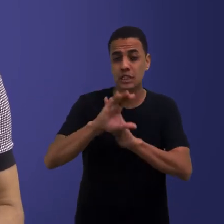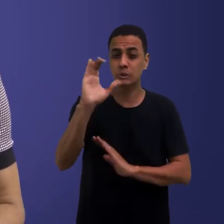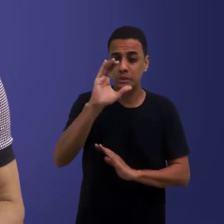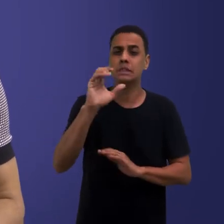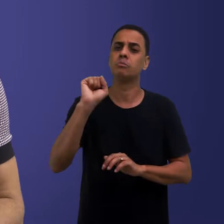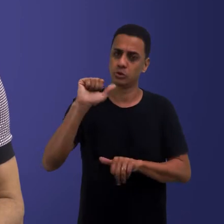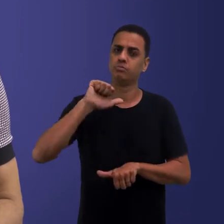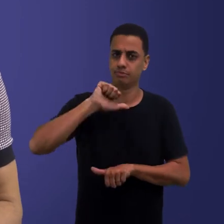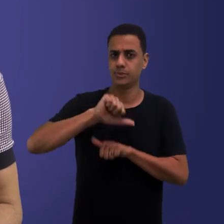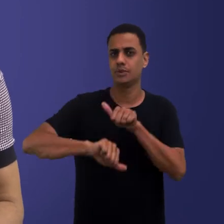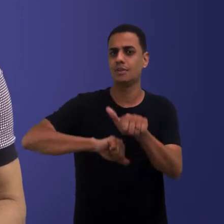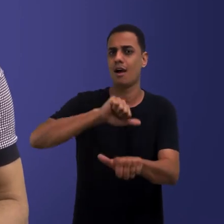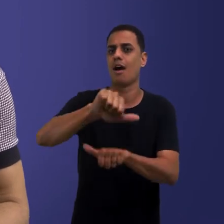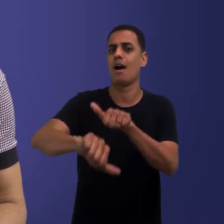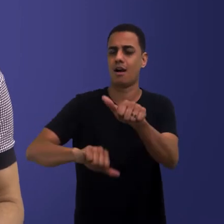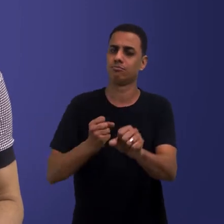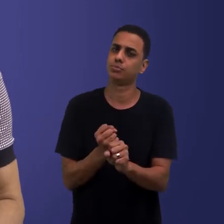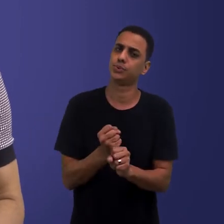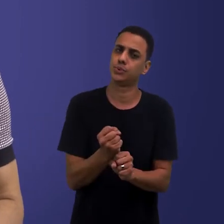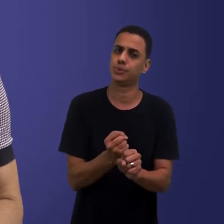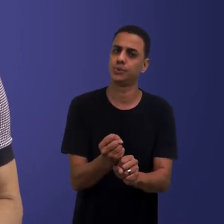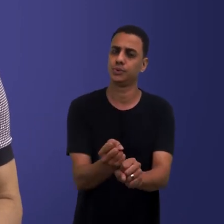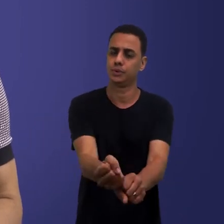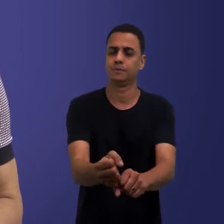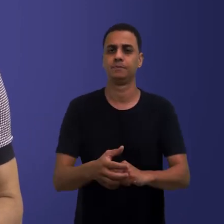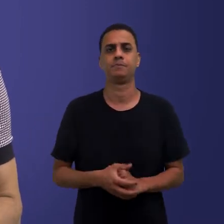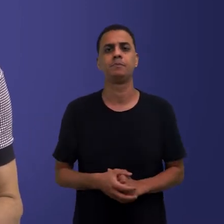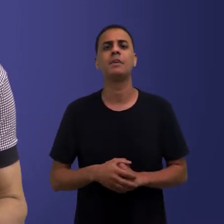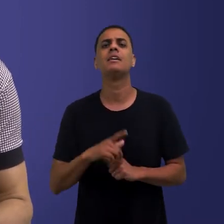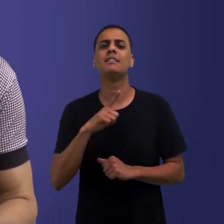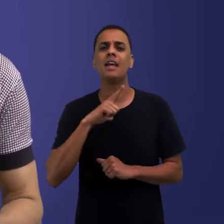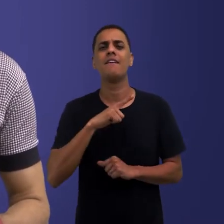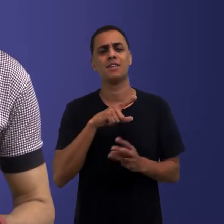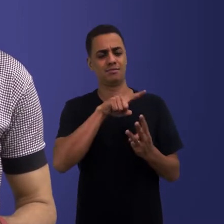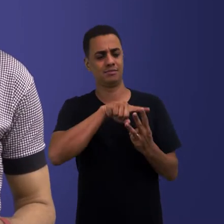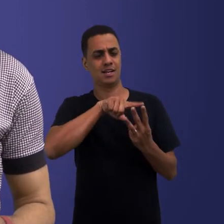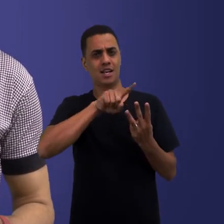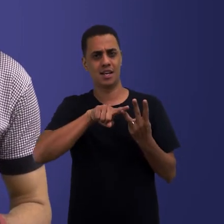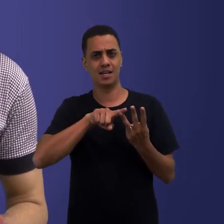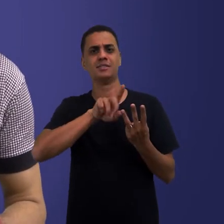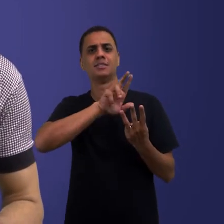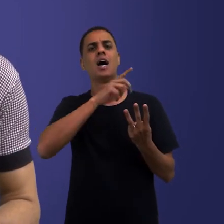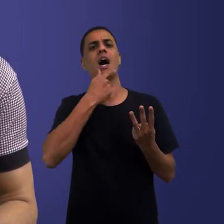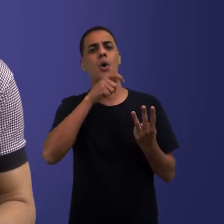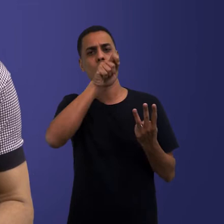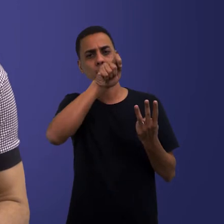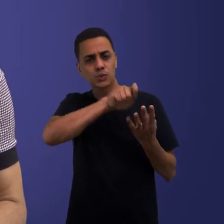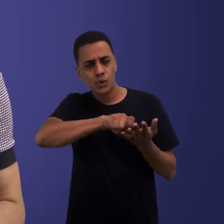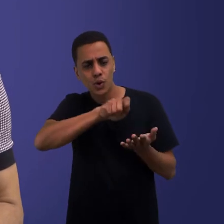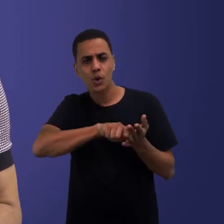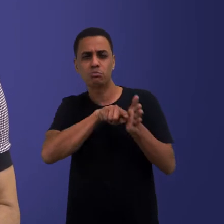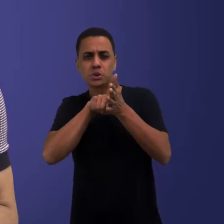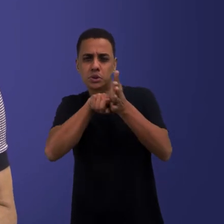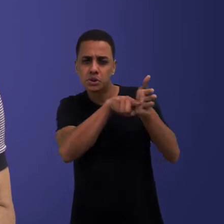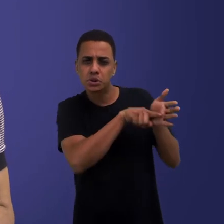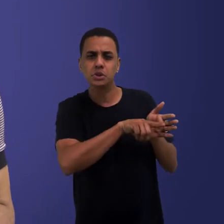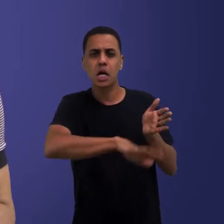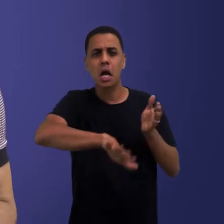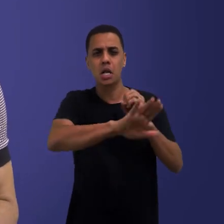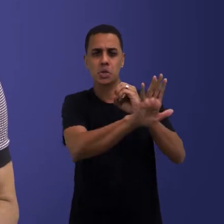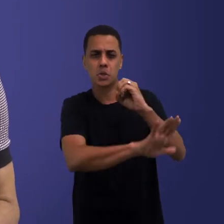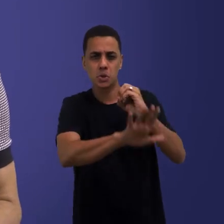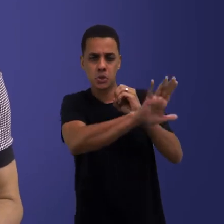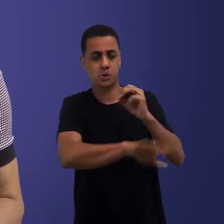é dinâmico, mudando com o tempo. Além de Copérnico, Tycho Brahe, Giordano Bruno,